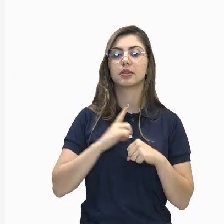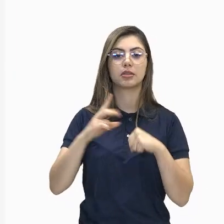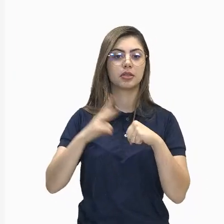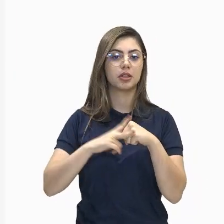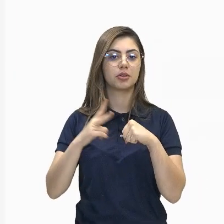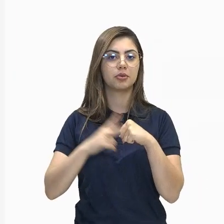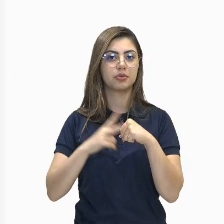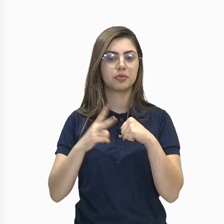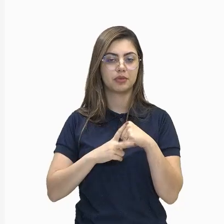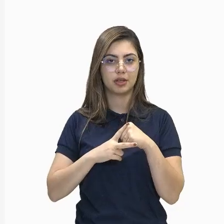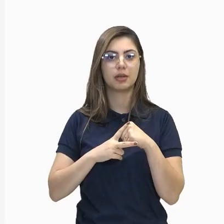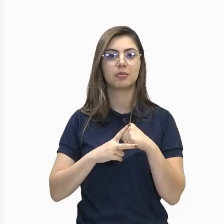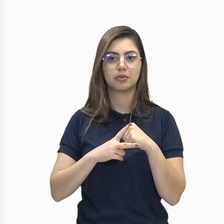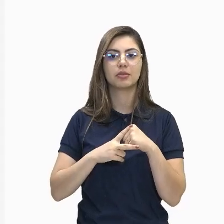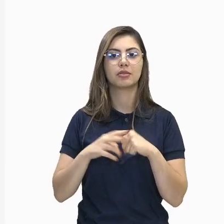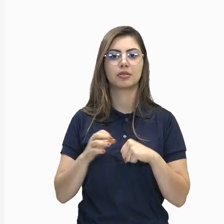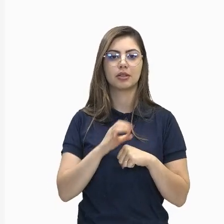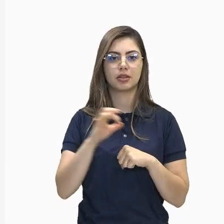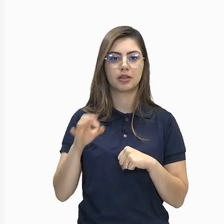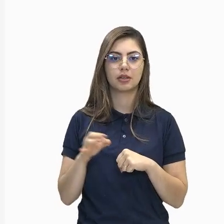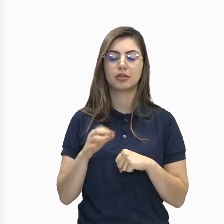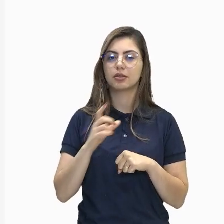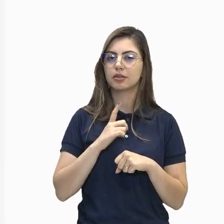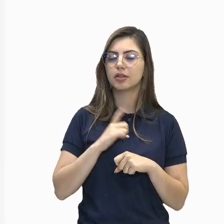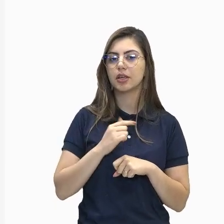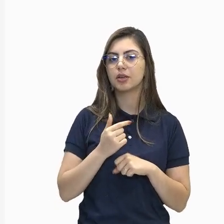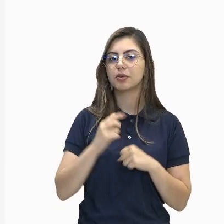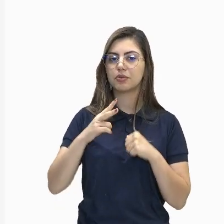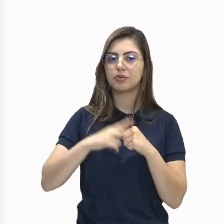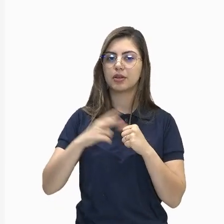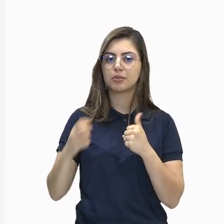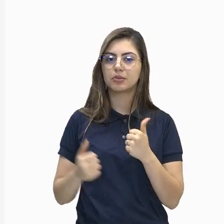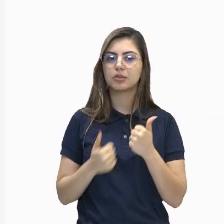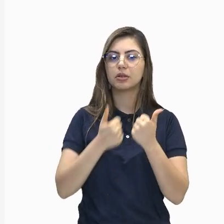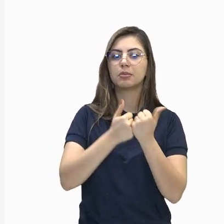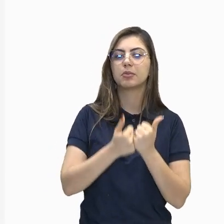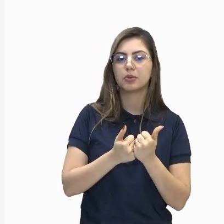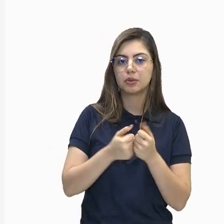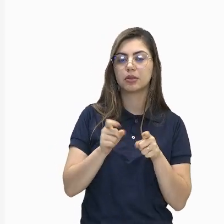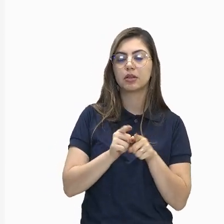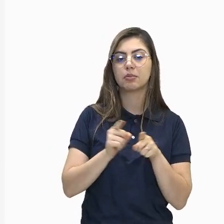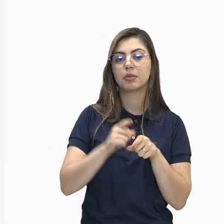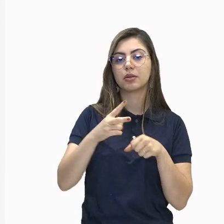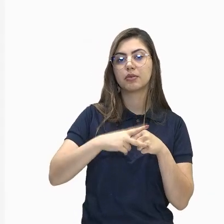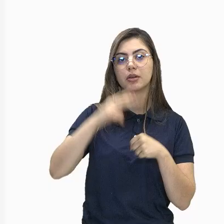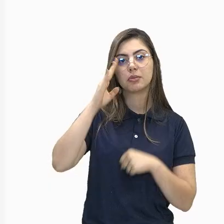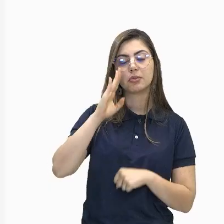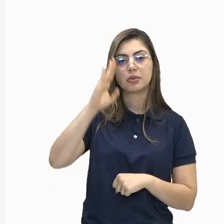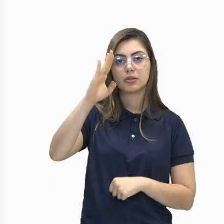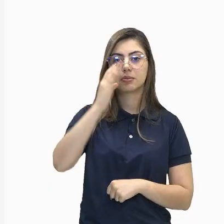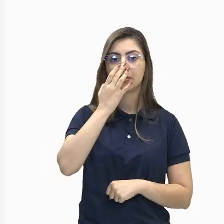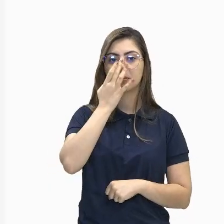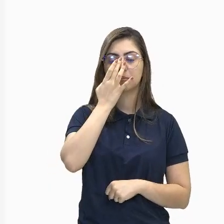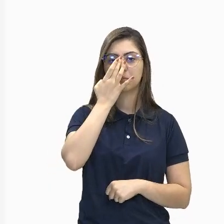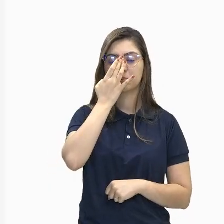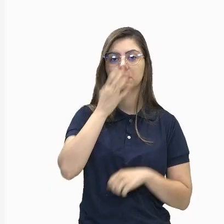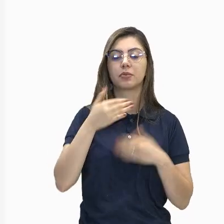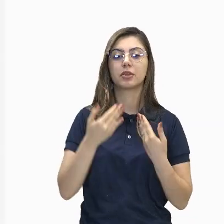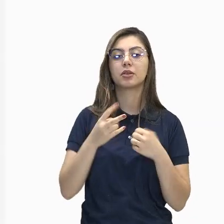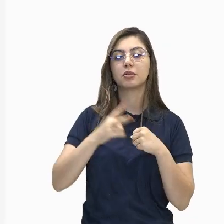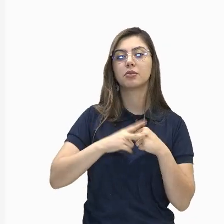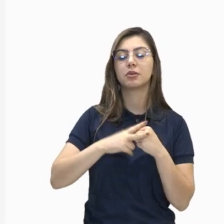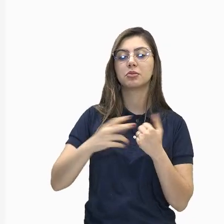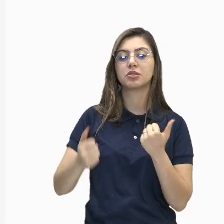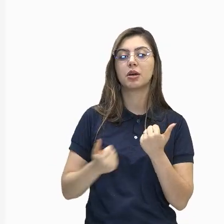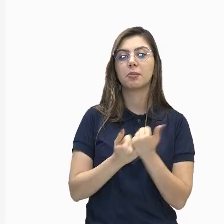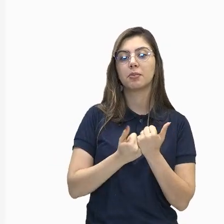ali, a locução verbal, certo? O verbo auxiliar, mais o verbo principal. E perceba que o verbo auxiliar foi e